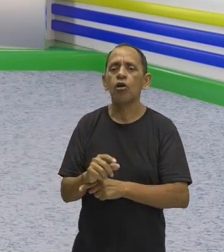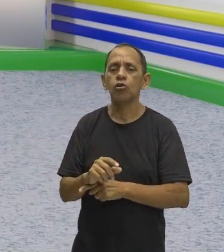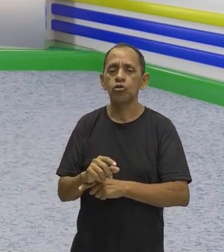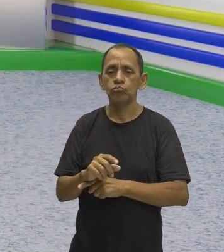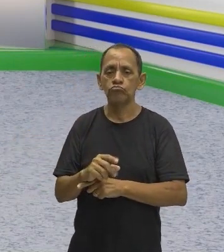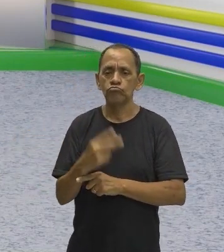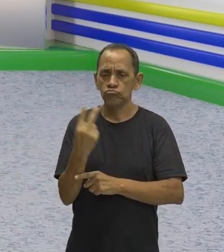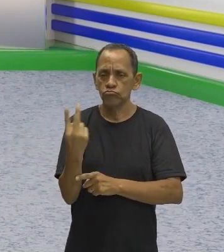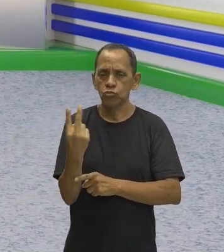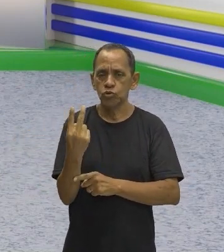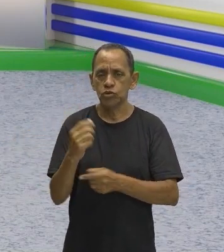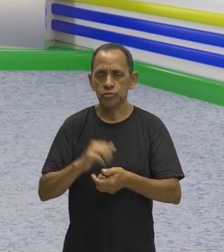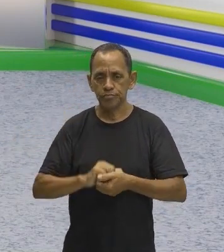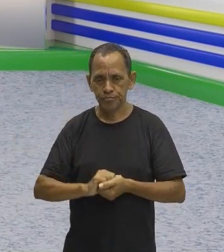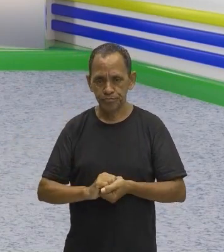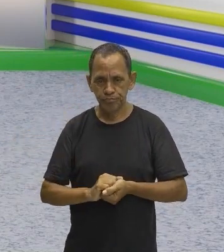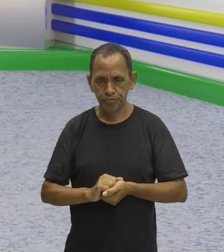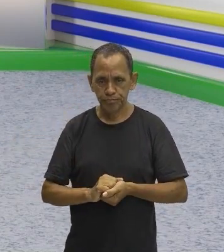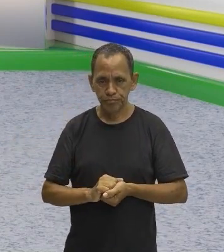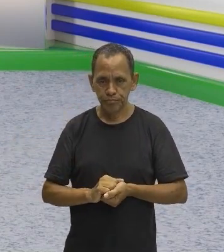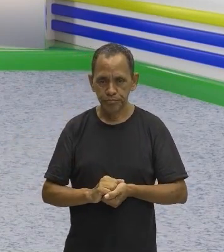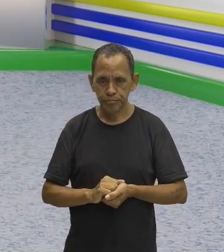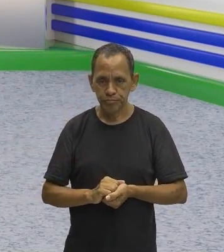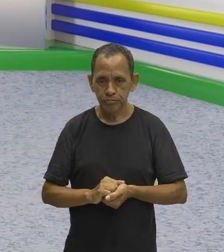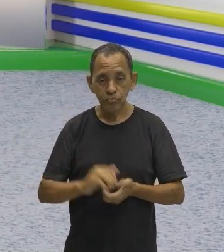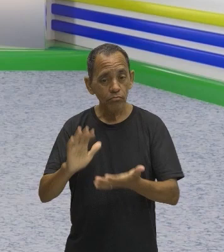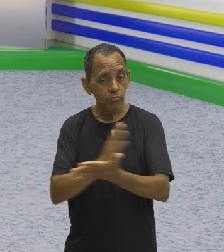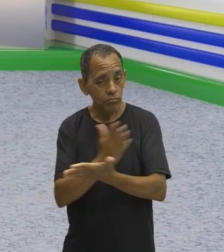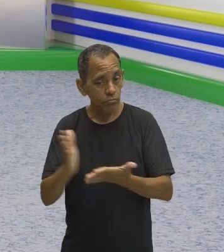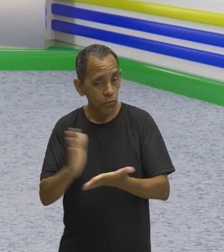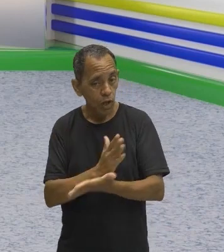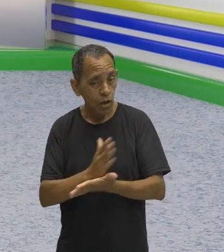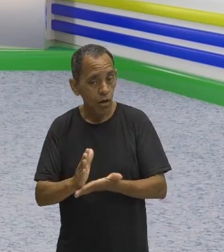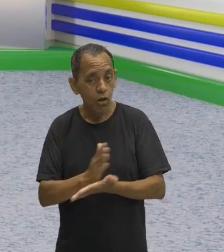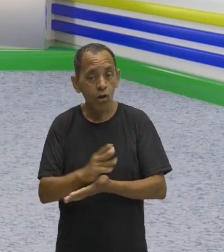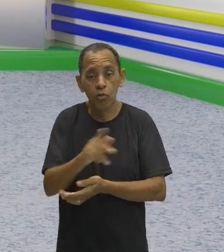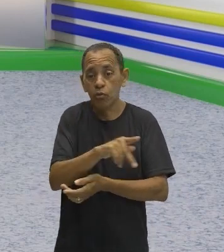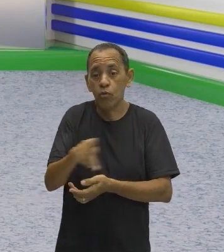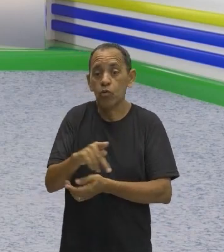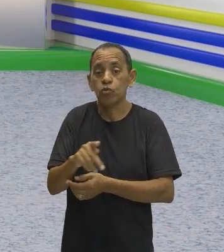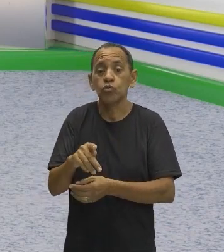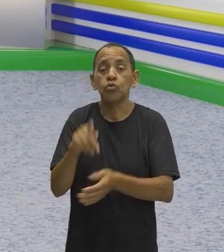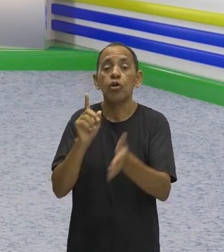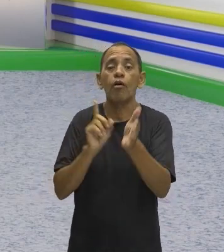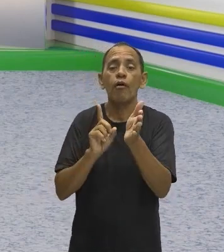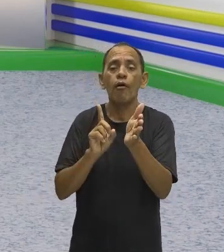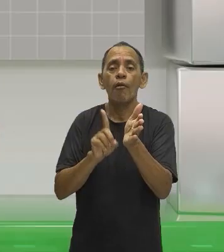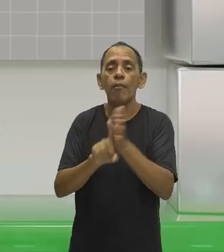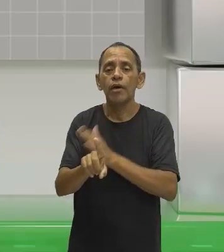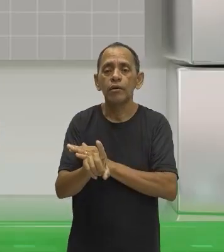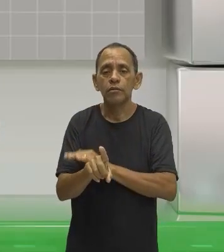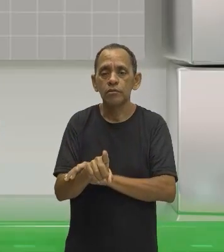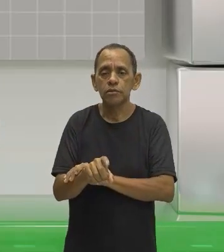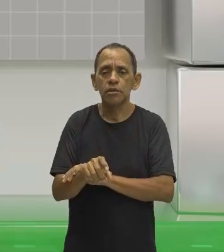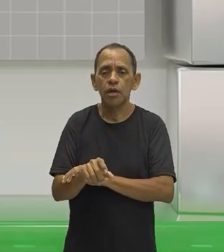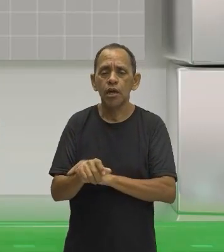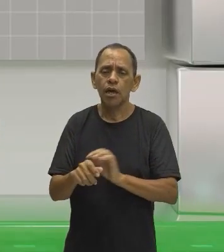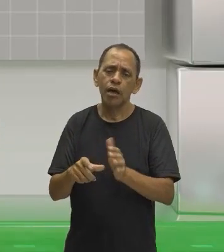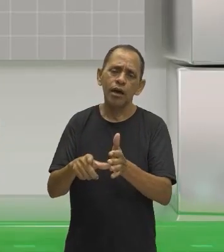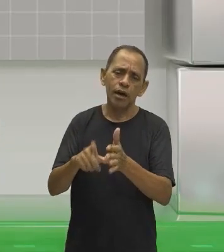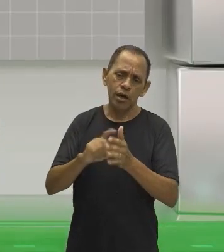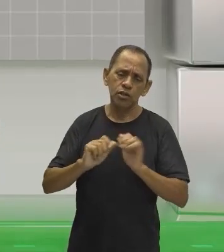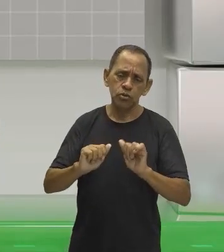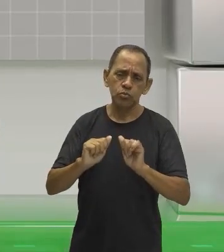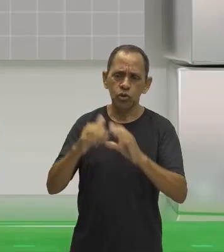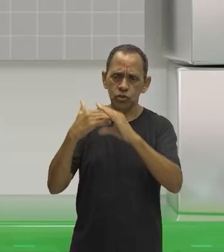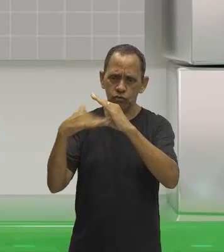a outra. Tá? Algumas vezes os professores perguntam se a gente não pode enviar esse material antes, por exemplo, 12 horas. Gente, a gente